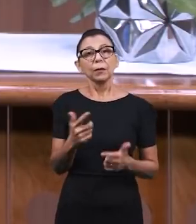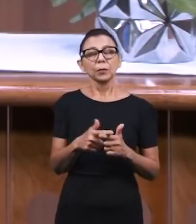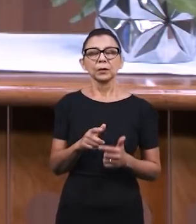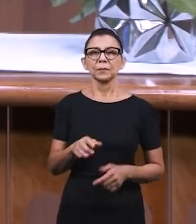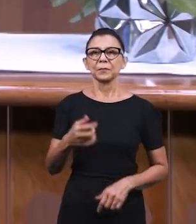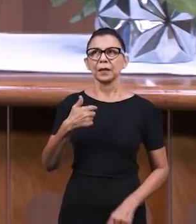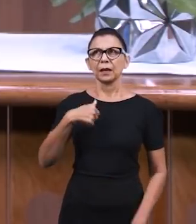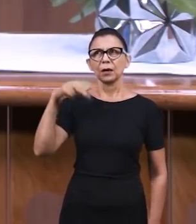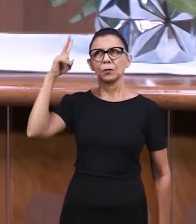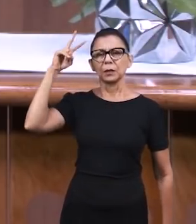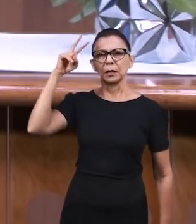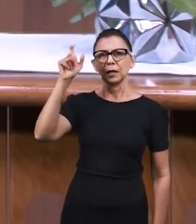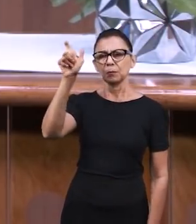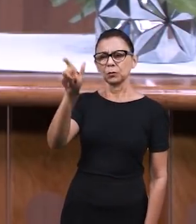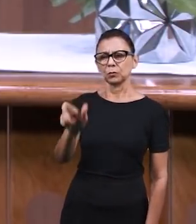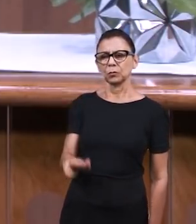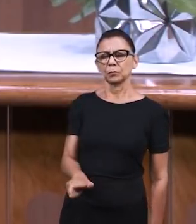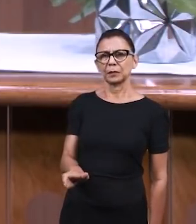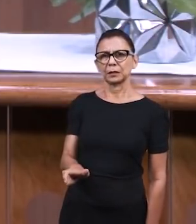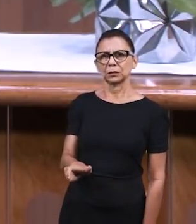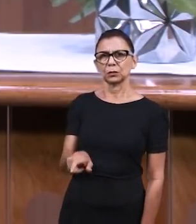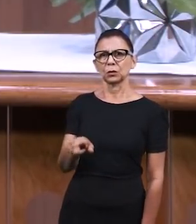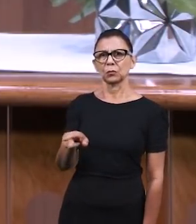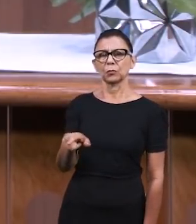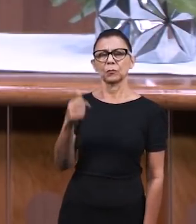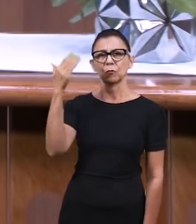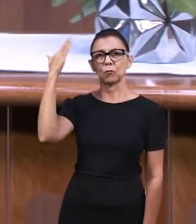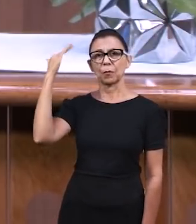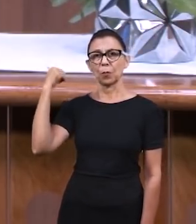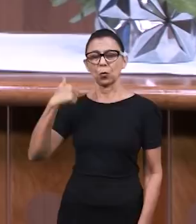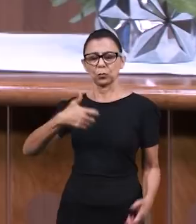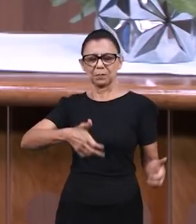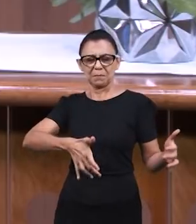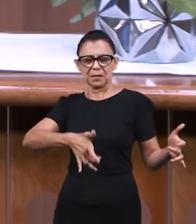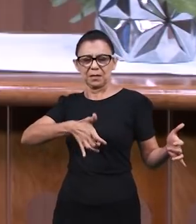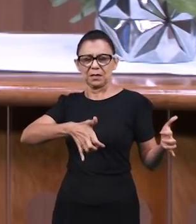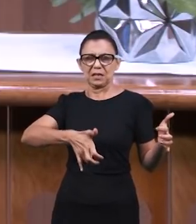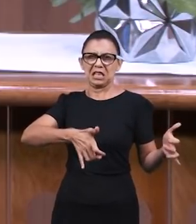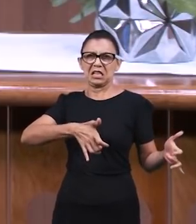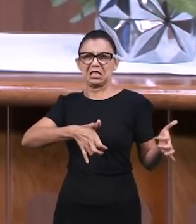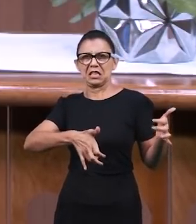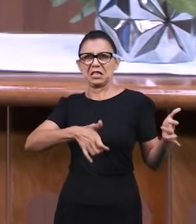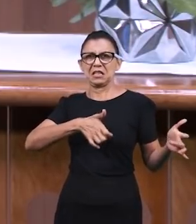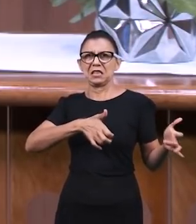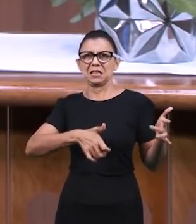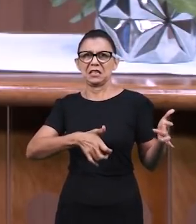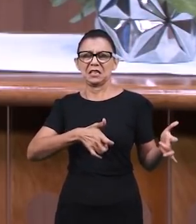daquele guitarrista famoso, não é, que se suicidou no hotel e deixou uma frase: